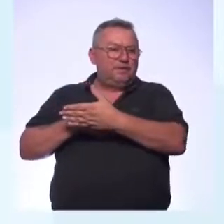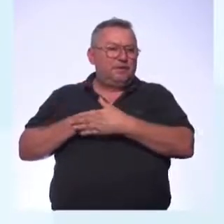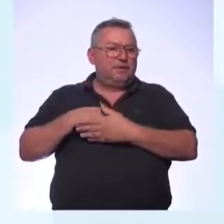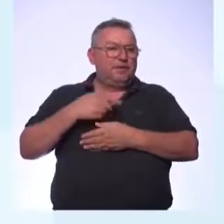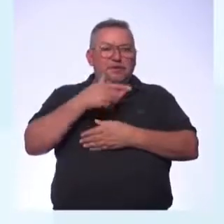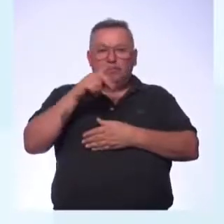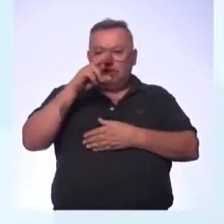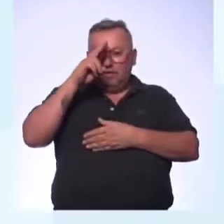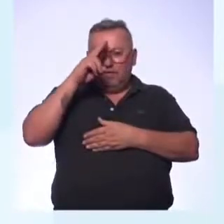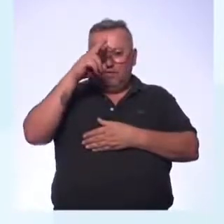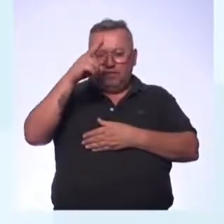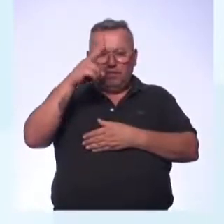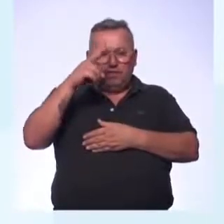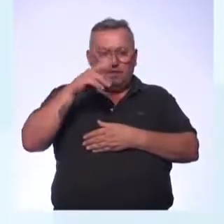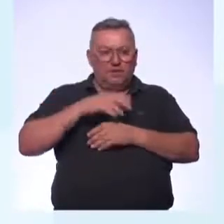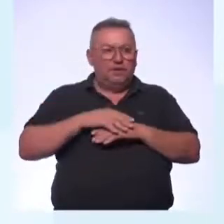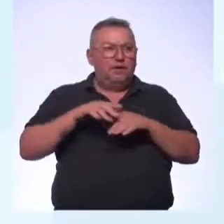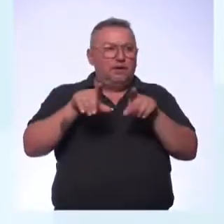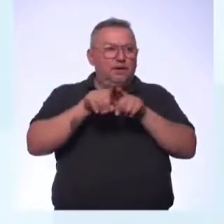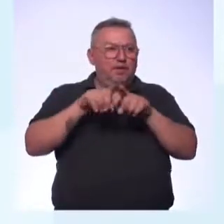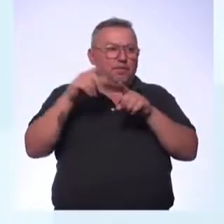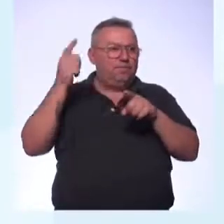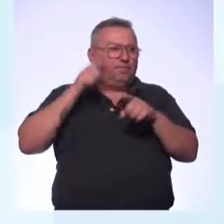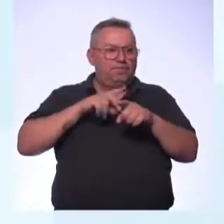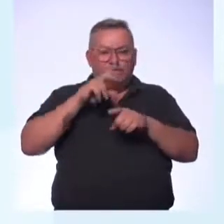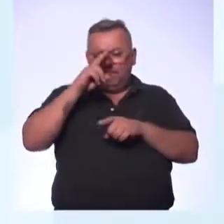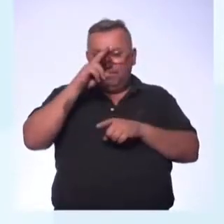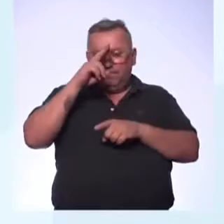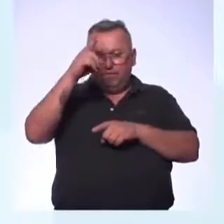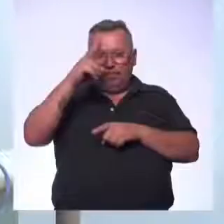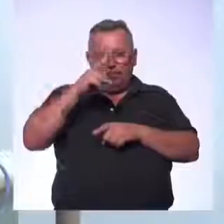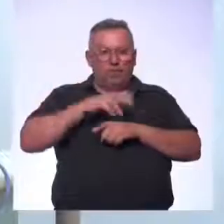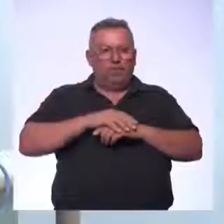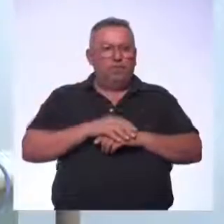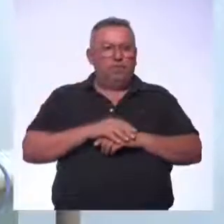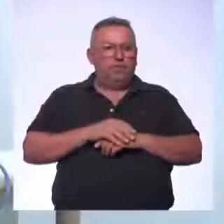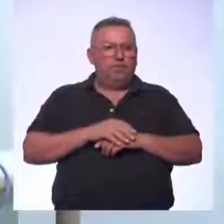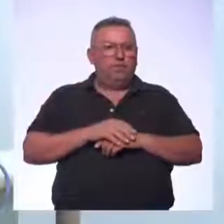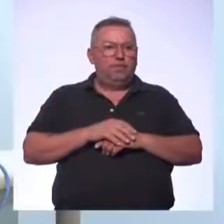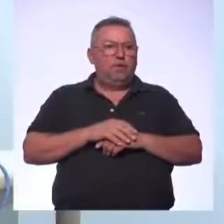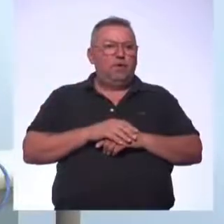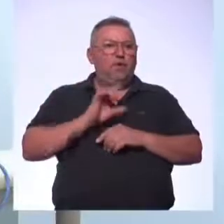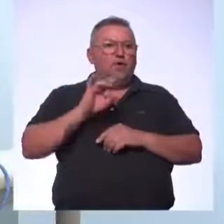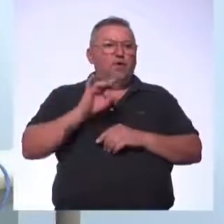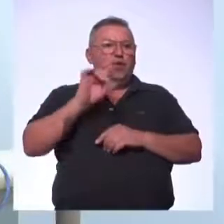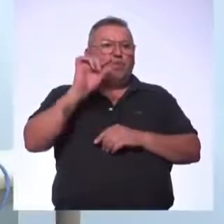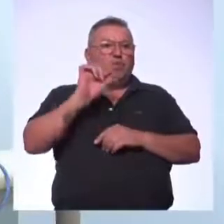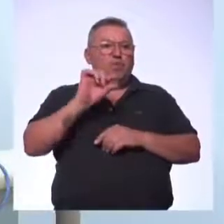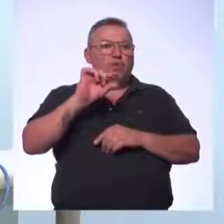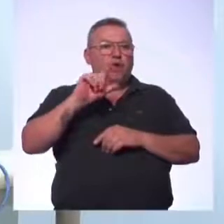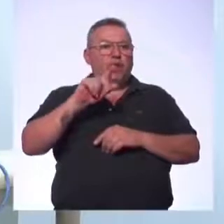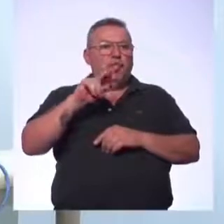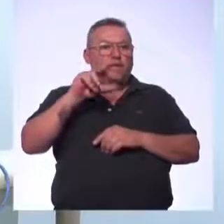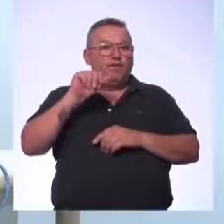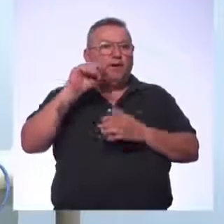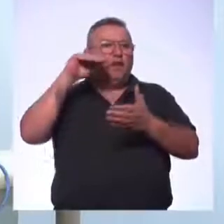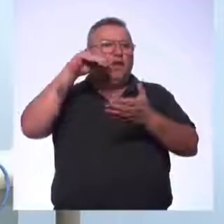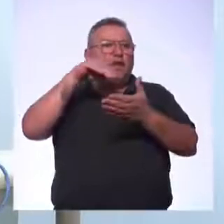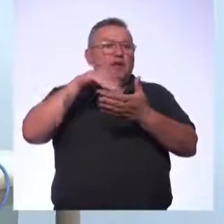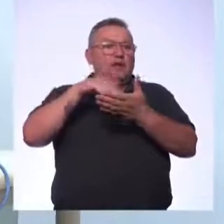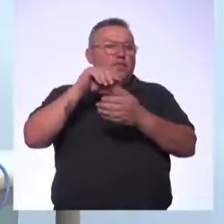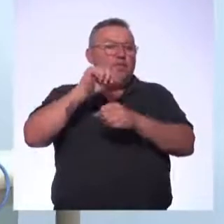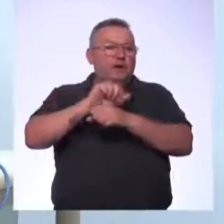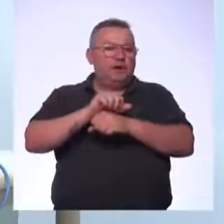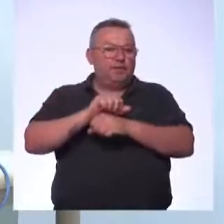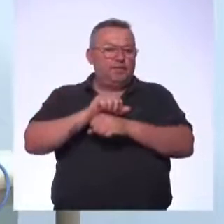tem força, a câmara magmática não tem força para soltar a lava, então solta pouca lava até ela